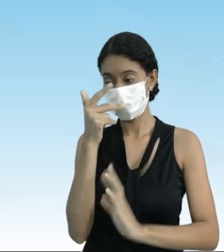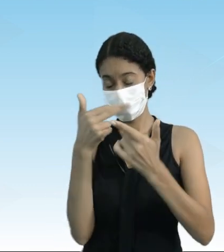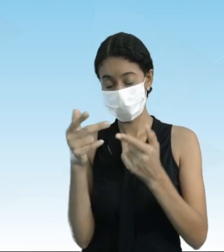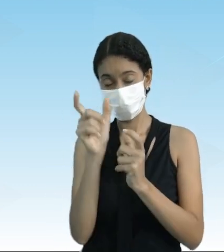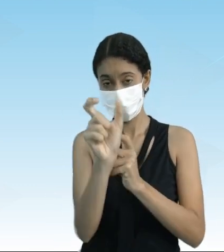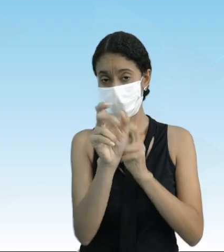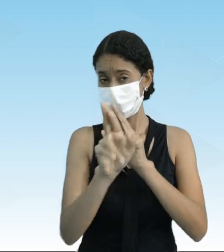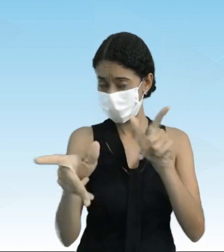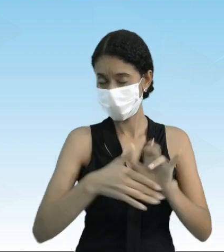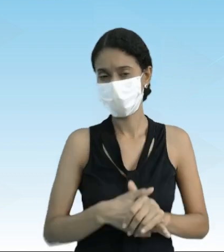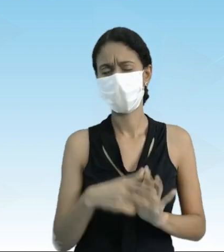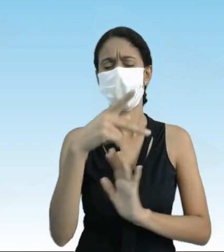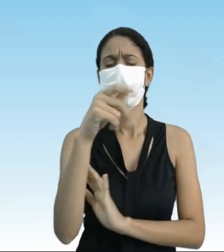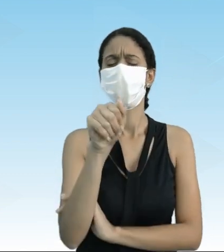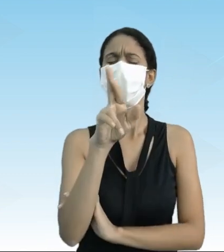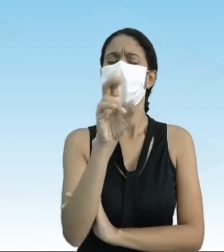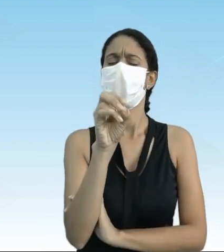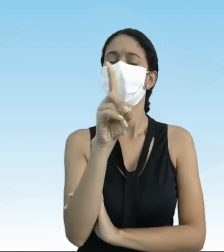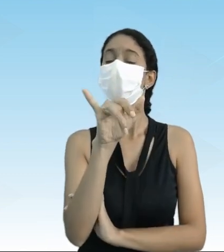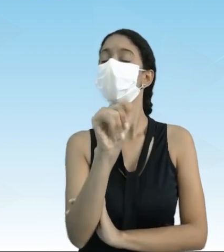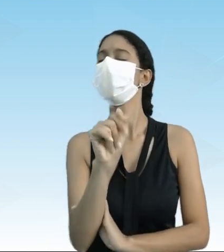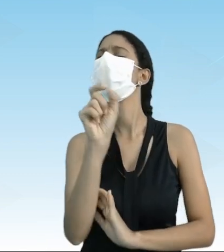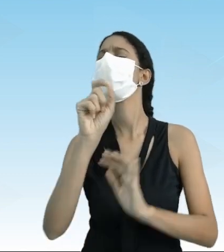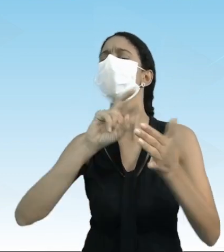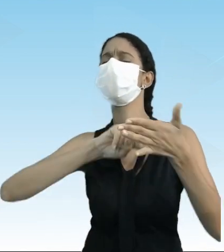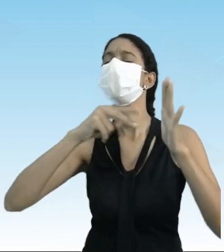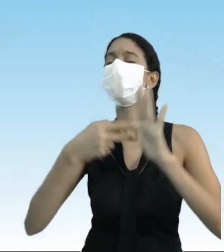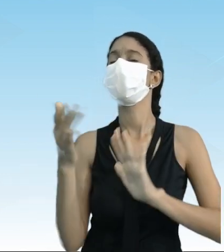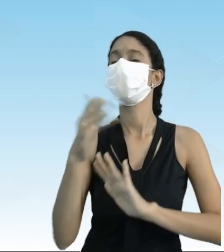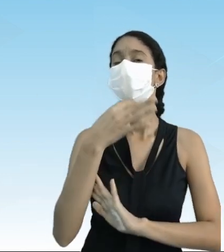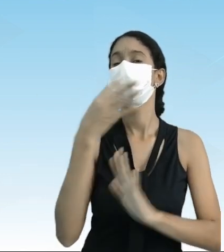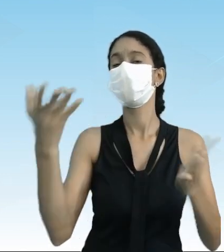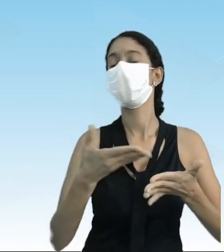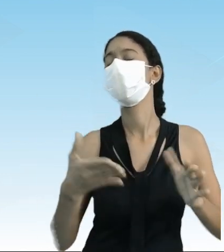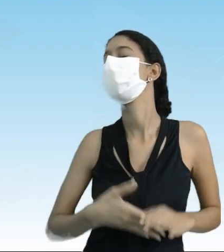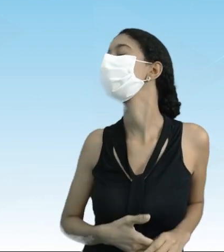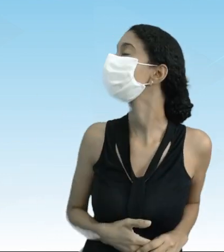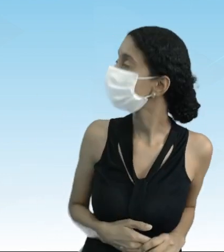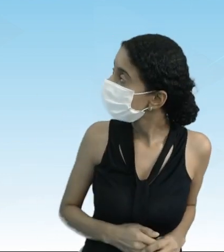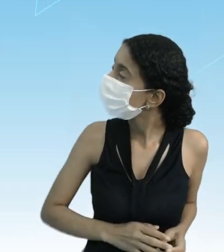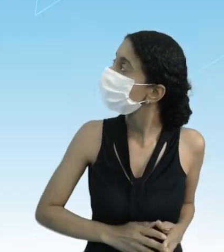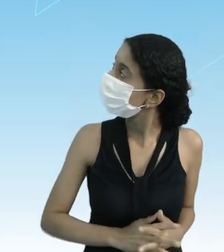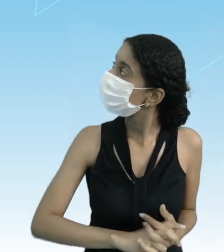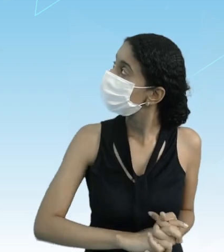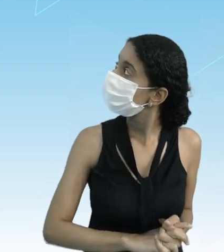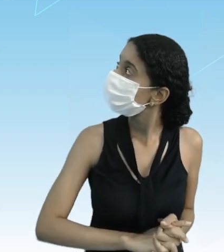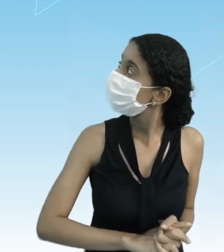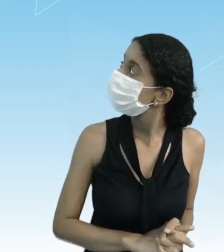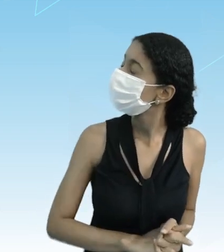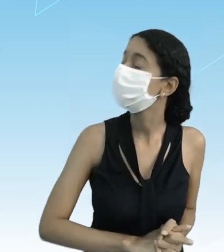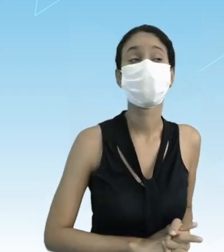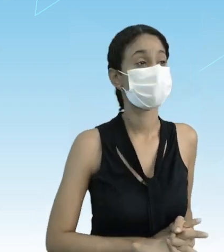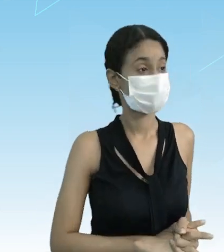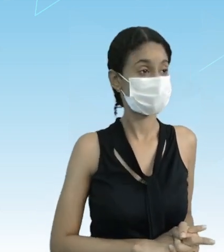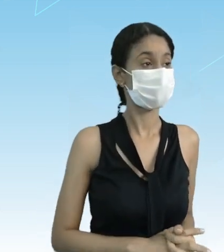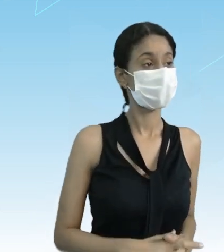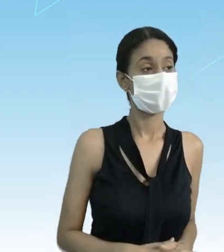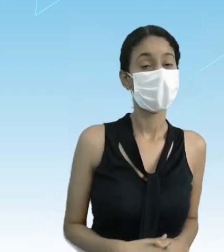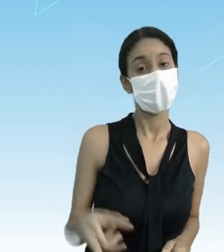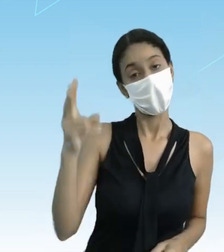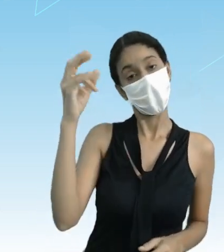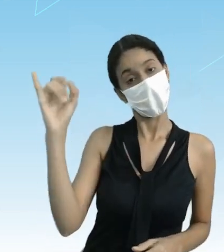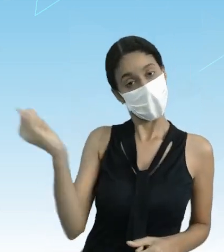para evitar o plágio, marcar a autoria. Atenção, acompanhe isso agora. Apresenta-se explicitamente